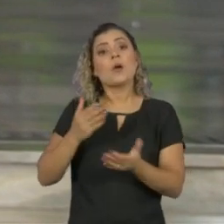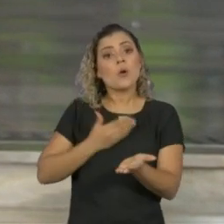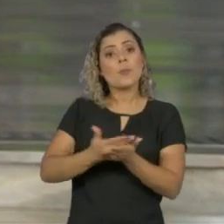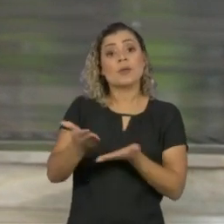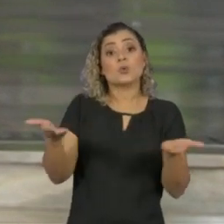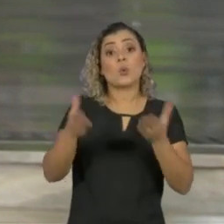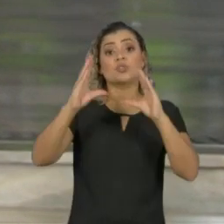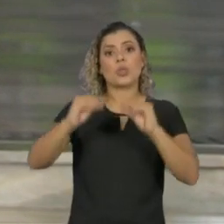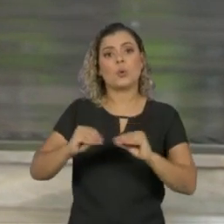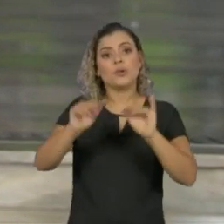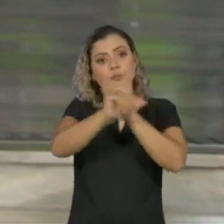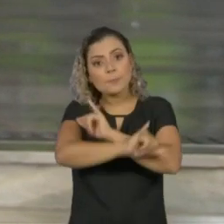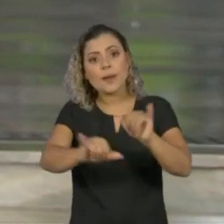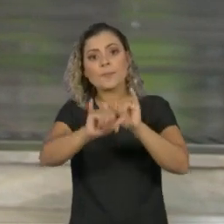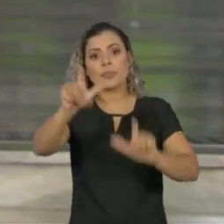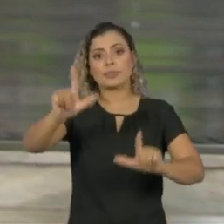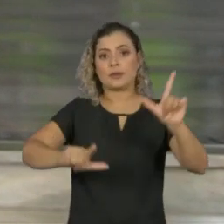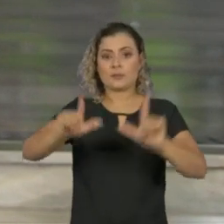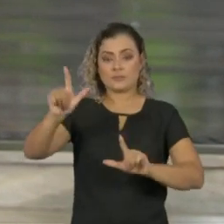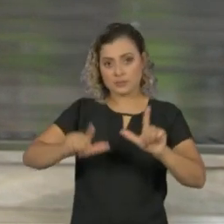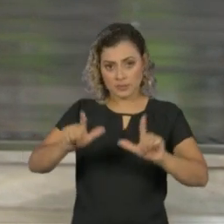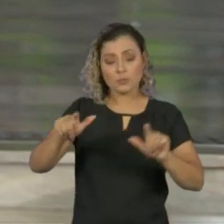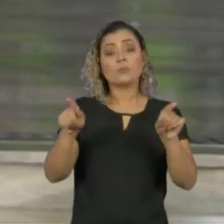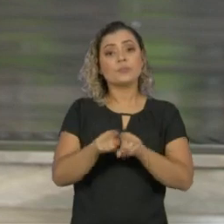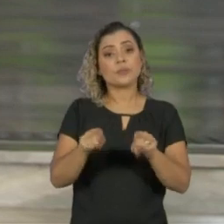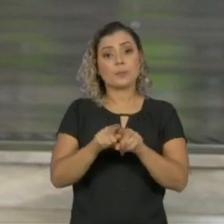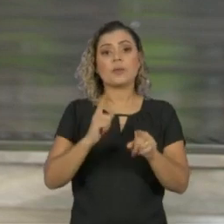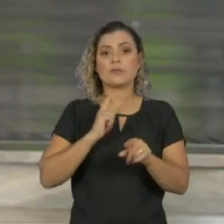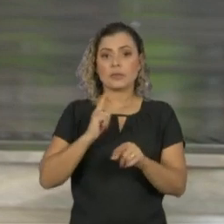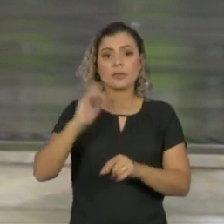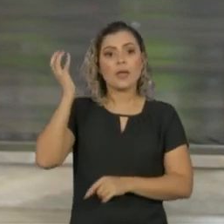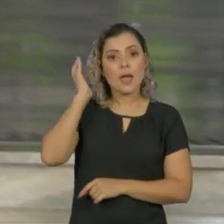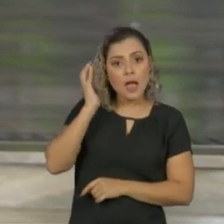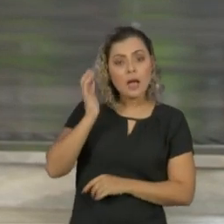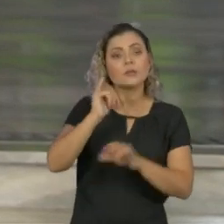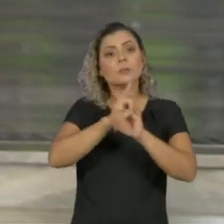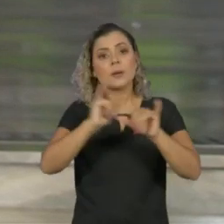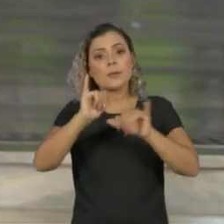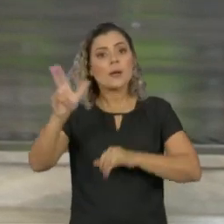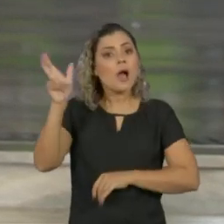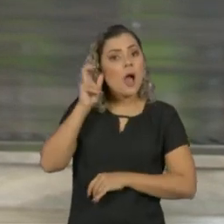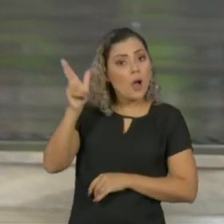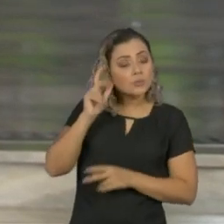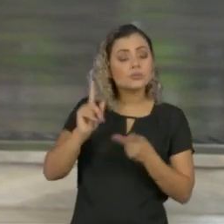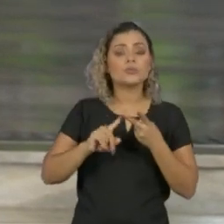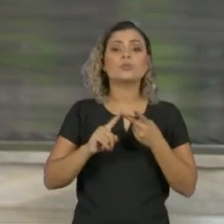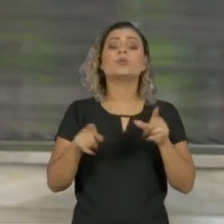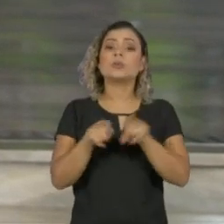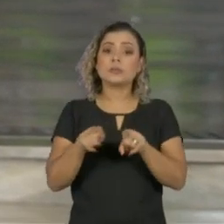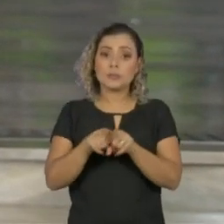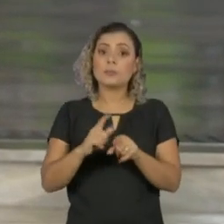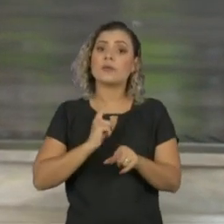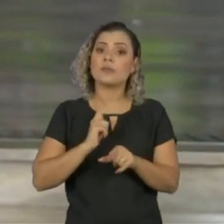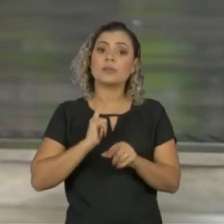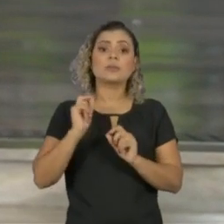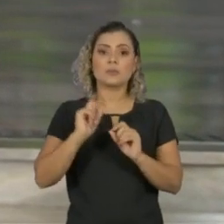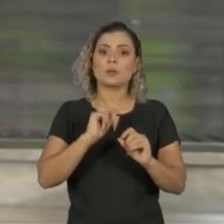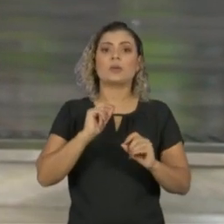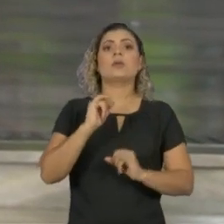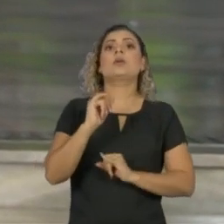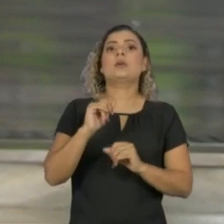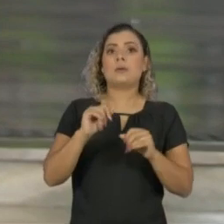desta noite nas redes de televisão, vai também nas emissoras de rádio, a versão em áudio, e igualmente nas